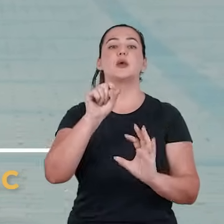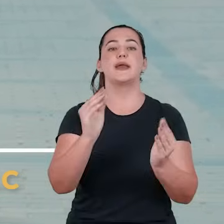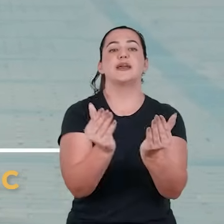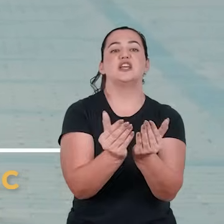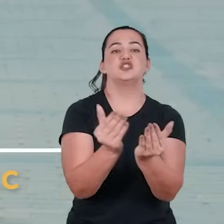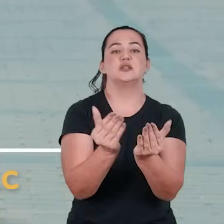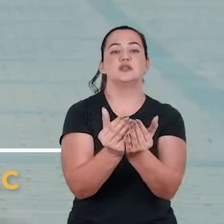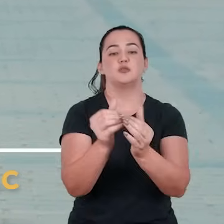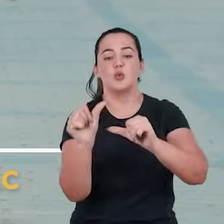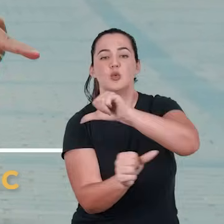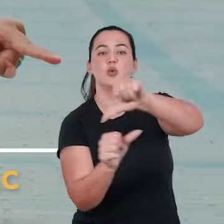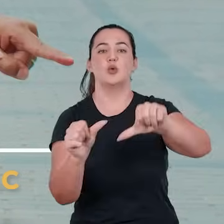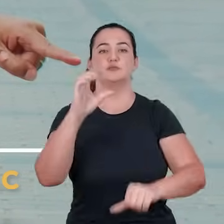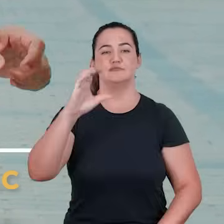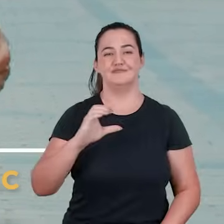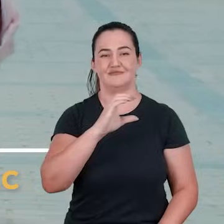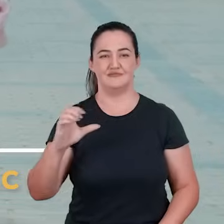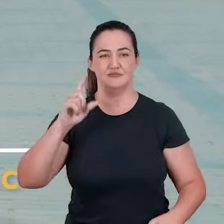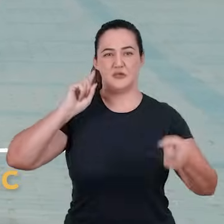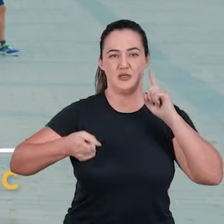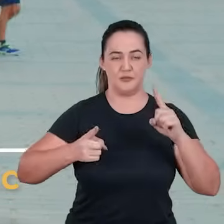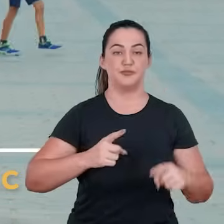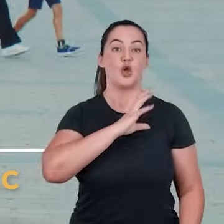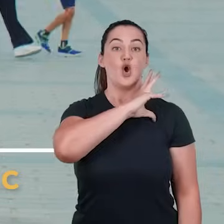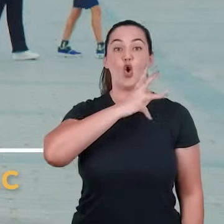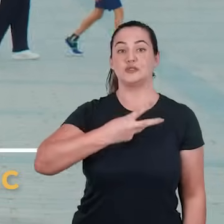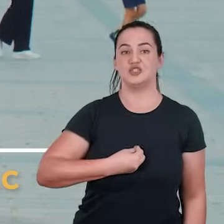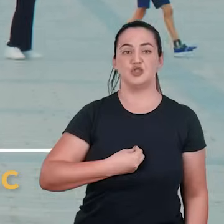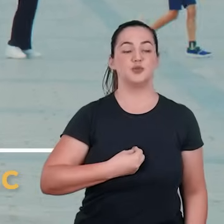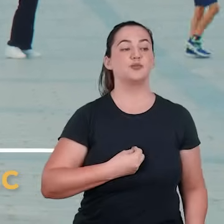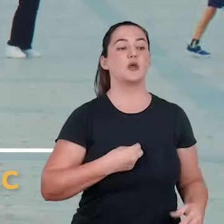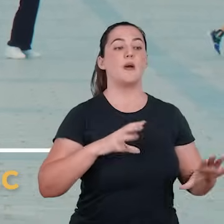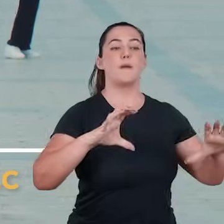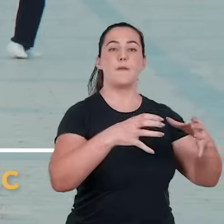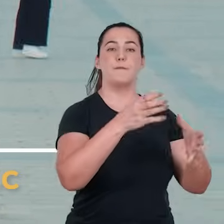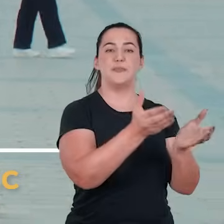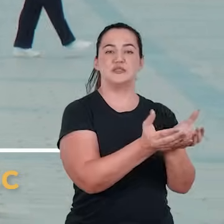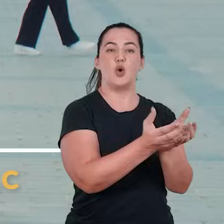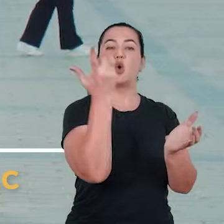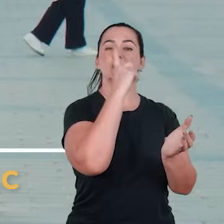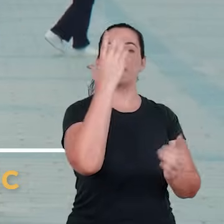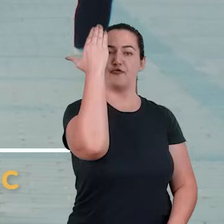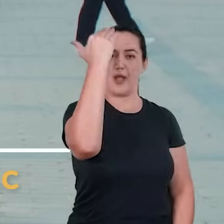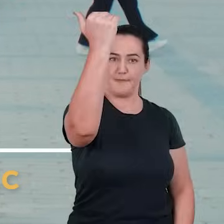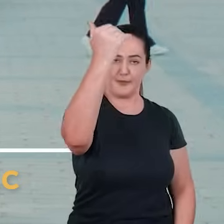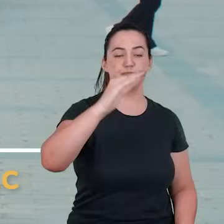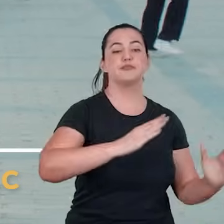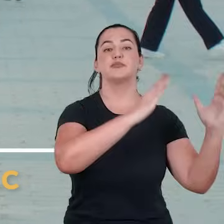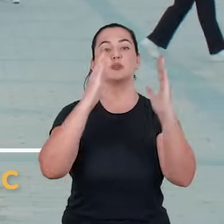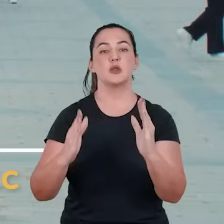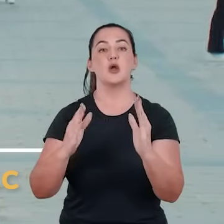cristianismo em 3 degraus. Com Constantino, a igreja cristã conseguiu prestígio. Com Clovis, a igreja